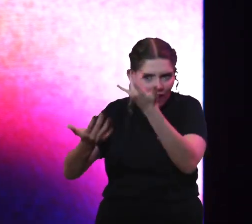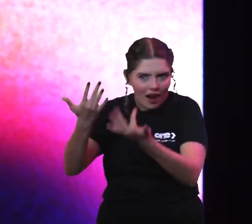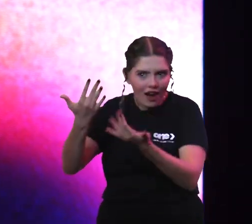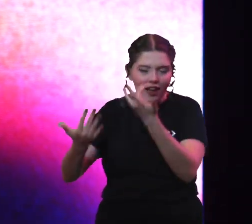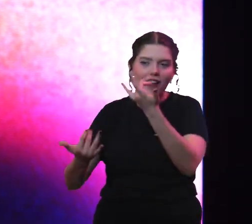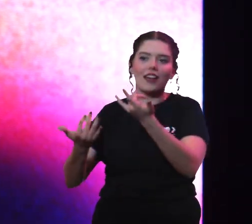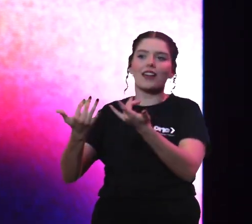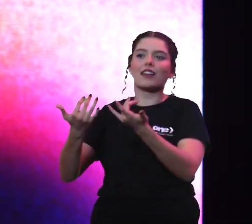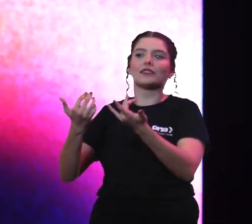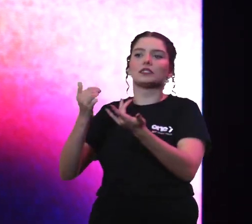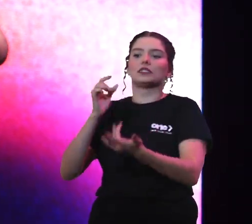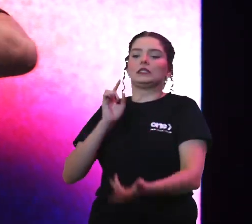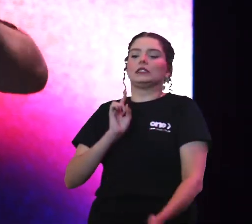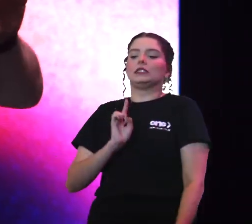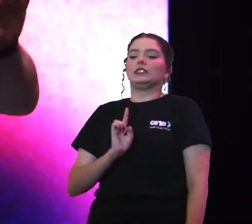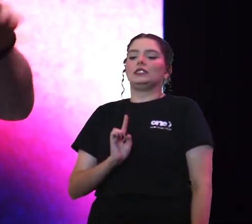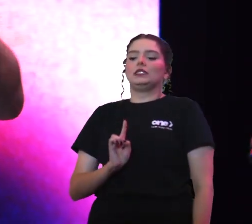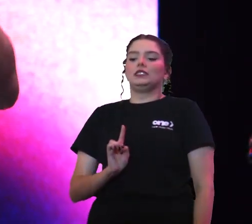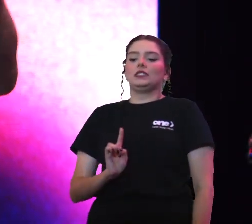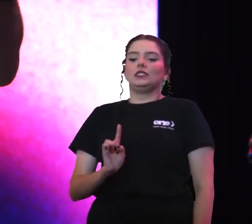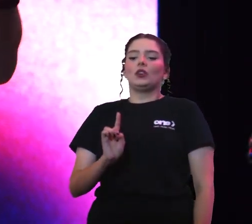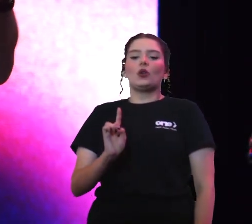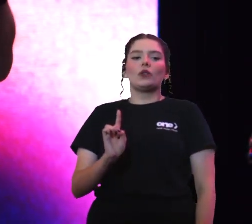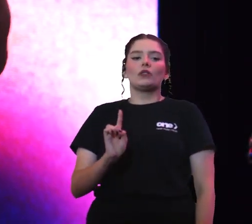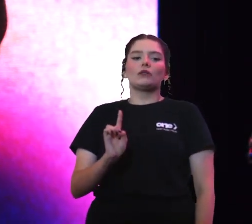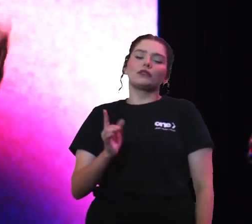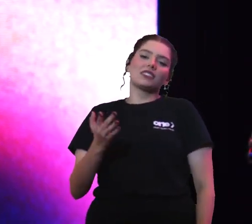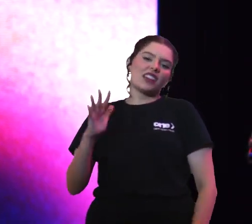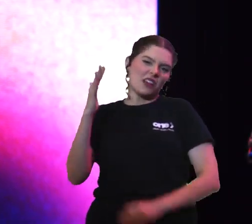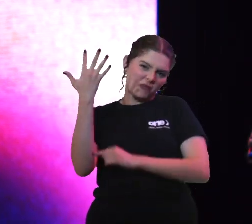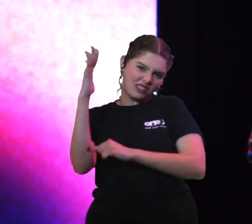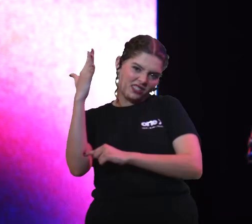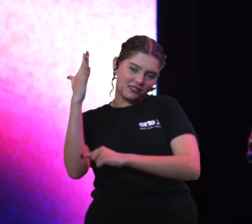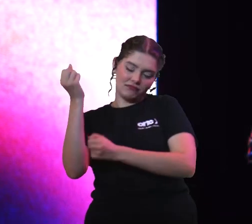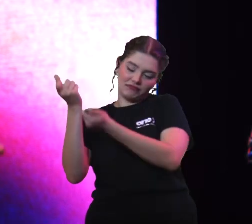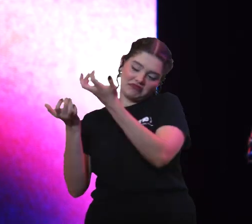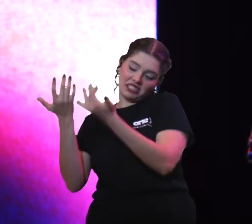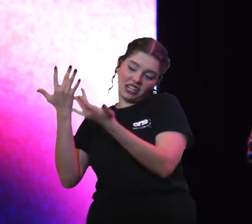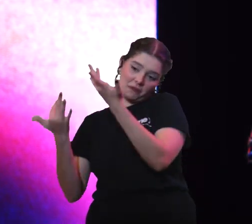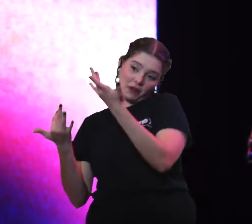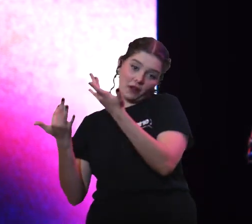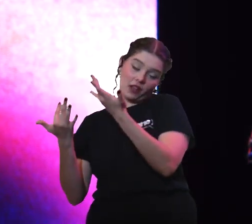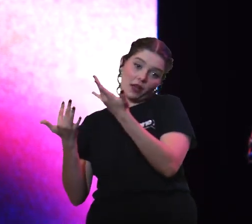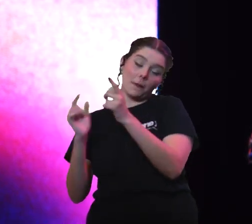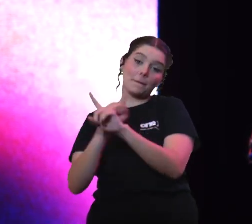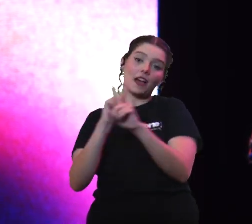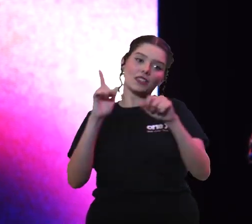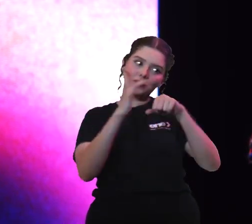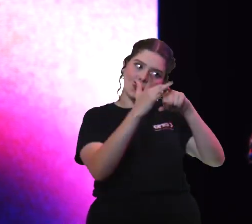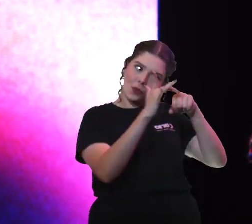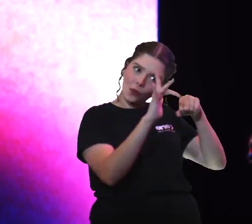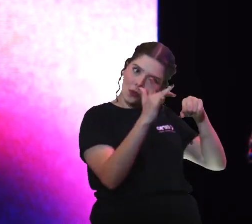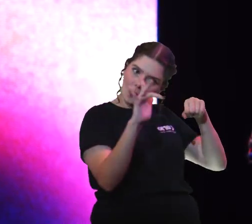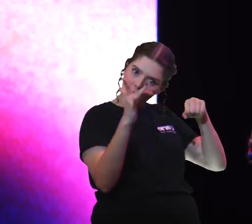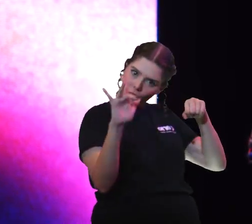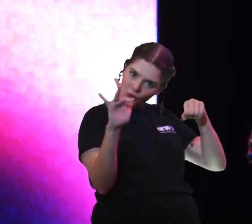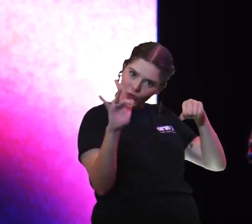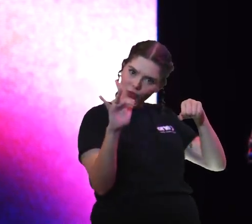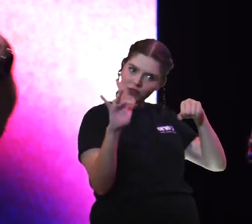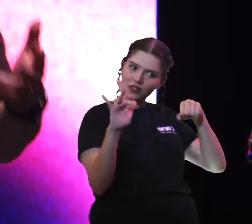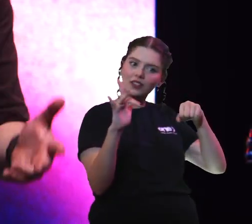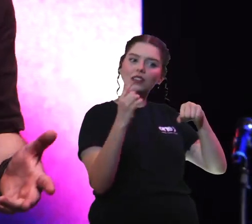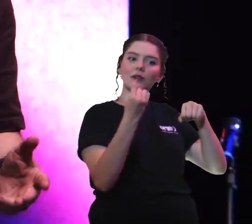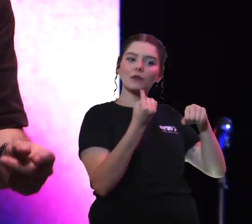Espírito, aquilo que é feito com material barato, queima e deixa de existir. Aquilo que é feito com materiais preciosos,